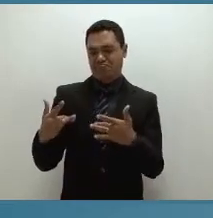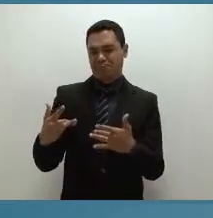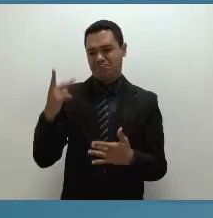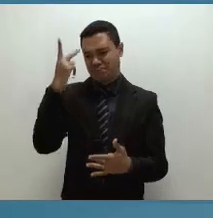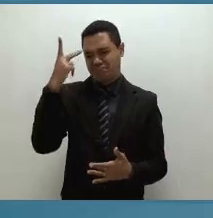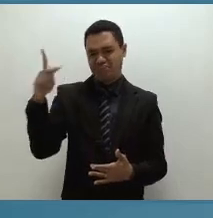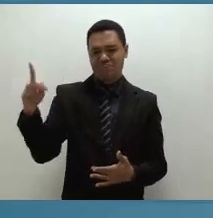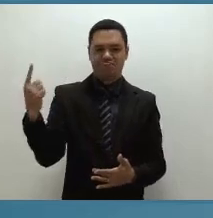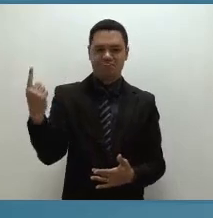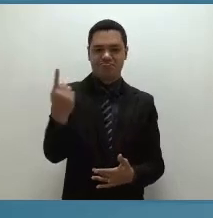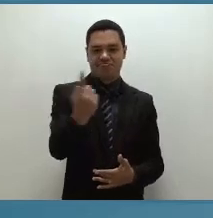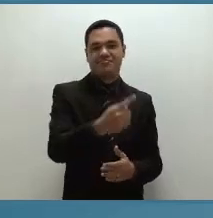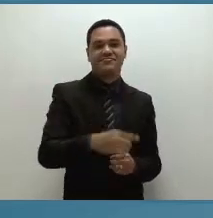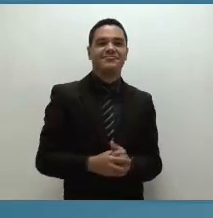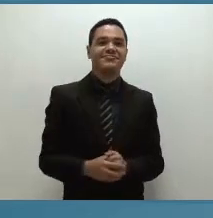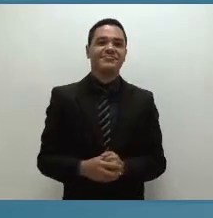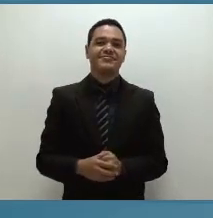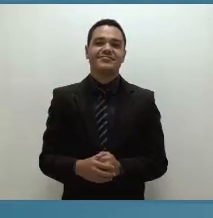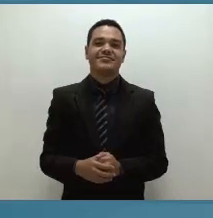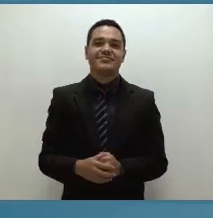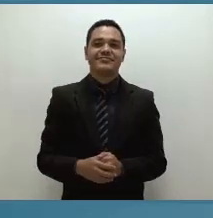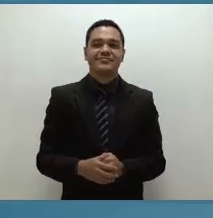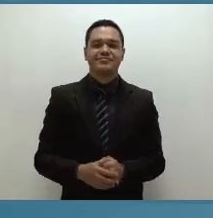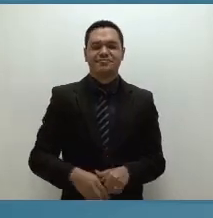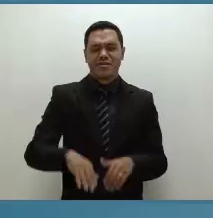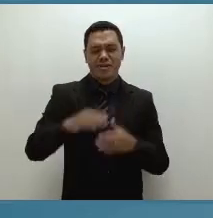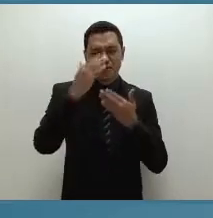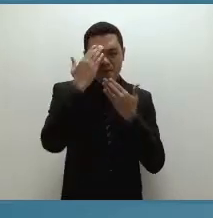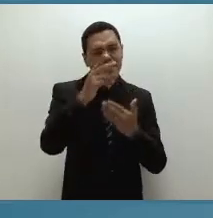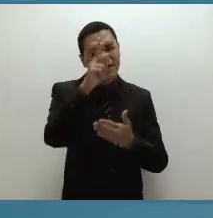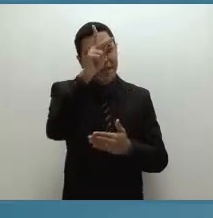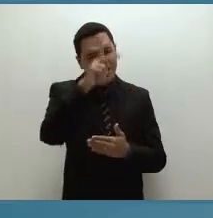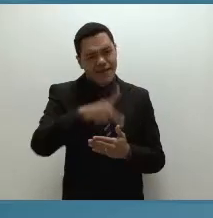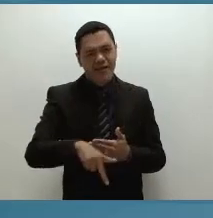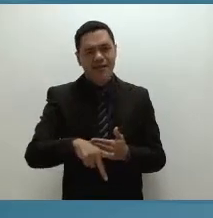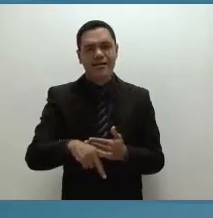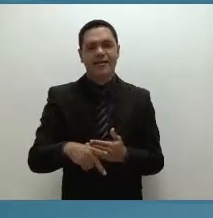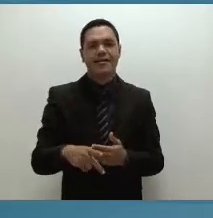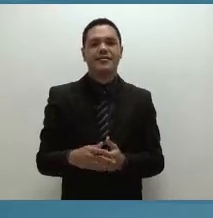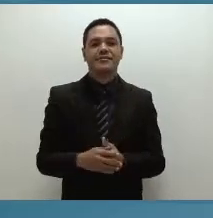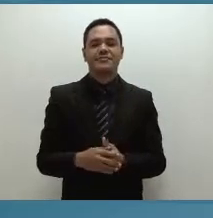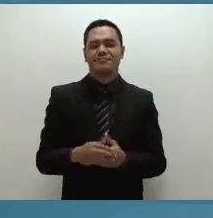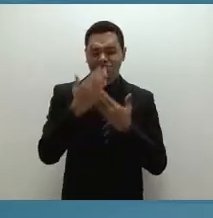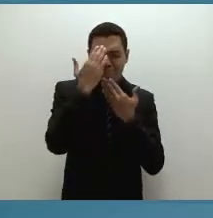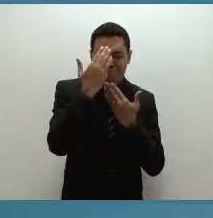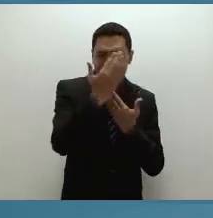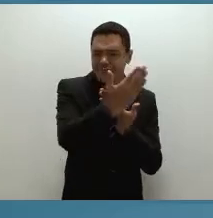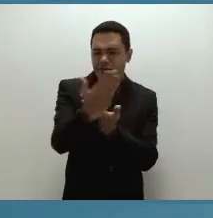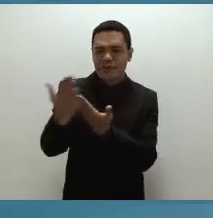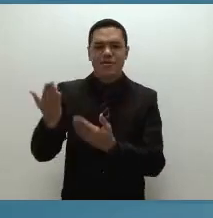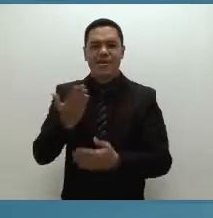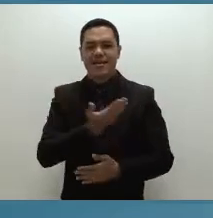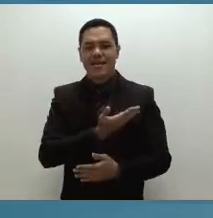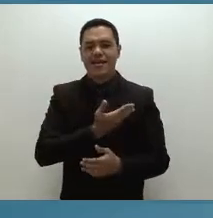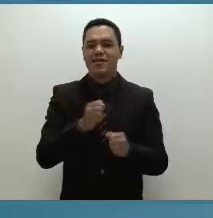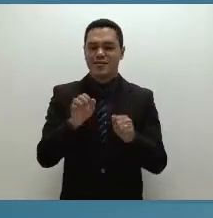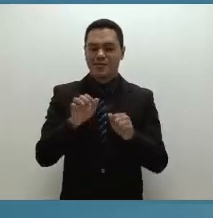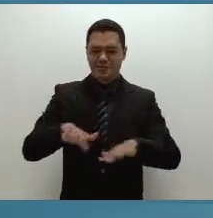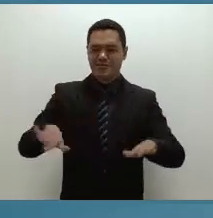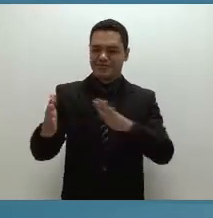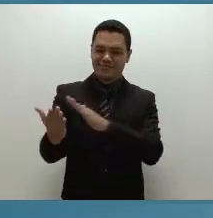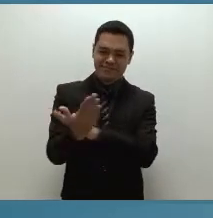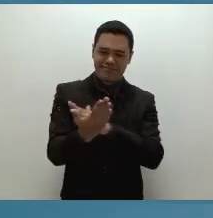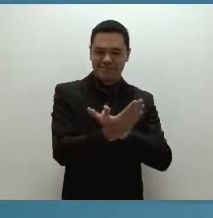Era isso que eu tinha a falar. Muito obrigada, presidente. Muito obrigada em seu nome. Agradeço aqui a todos os meus colegas e minhas colegas por todo o